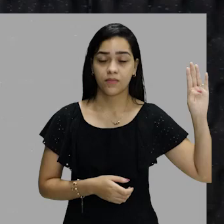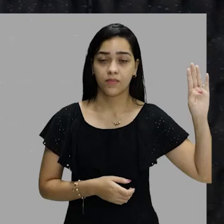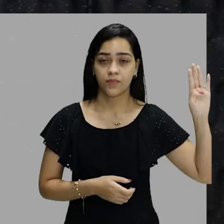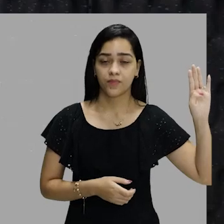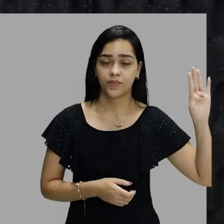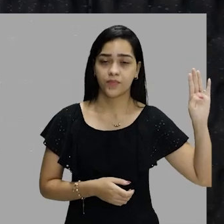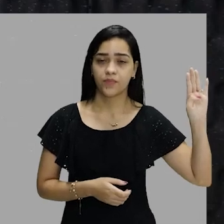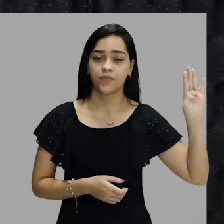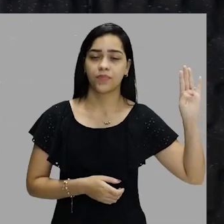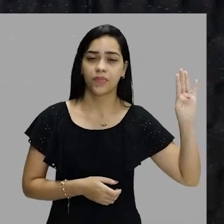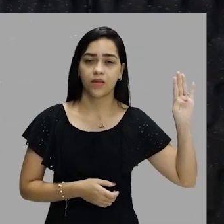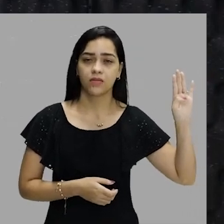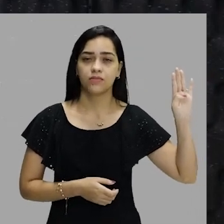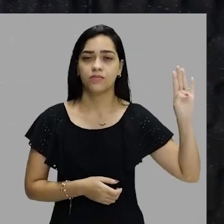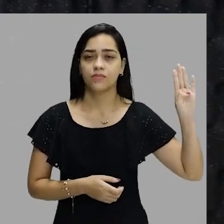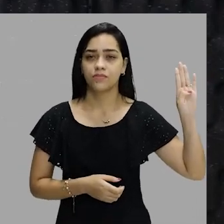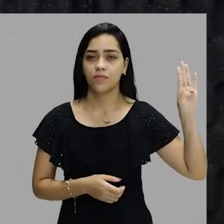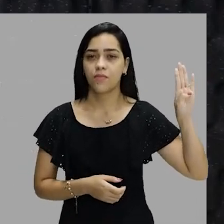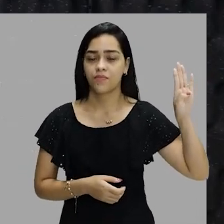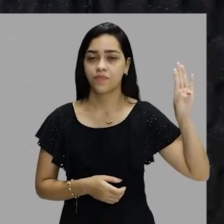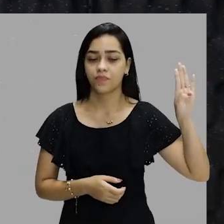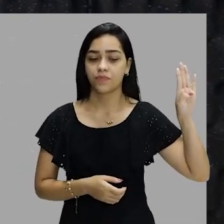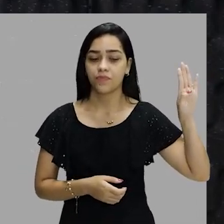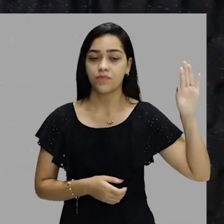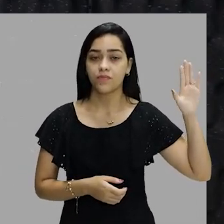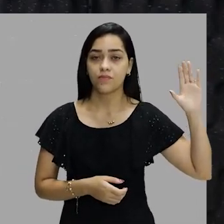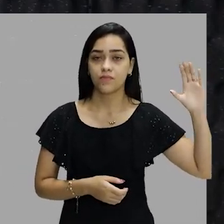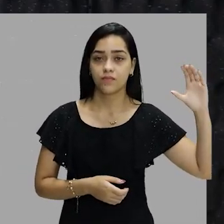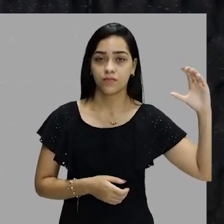valorização da cultura popular,